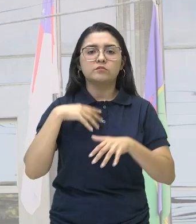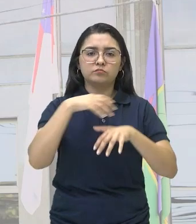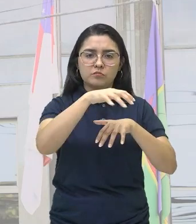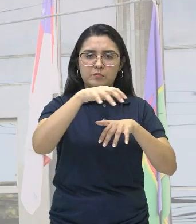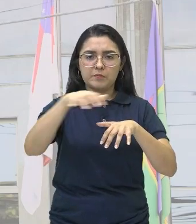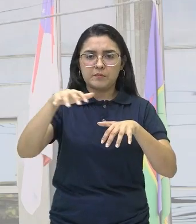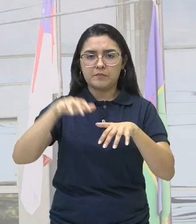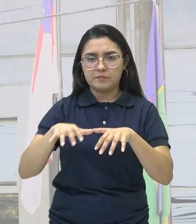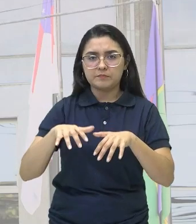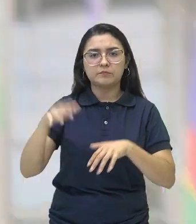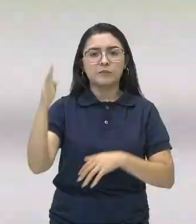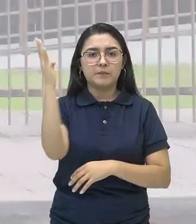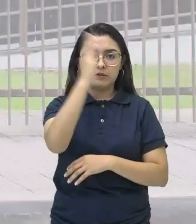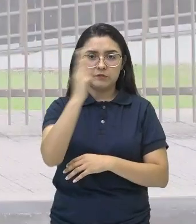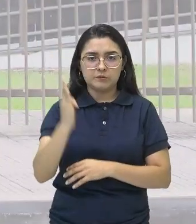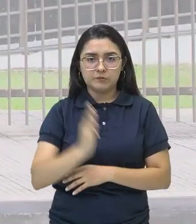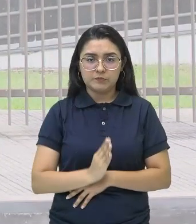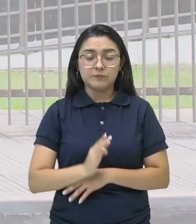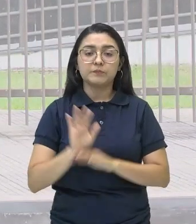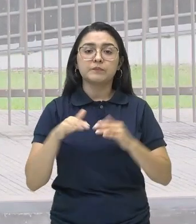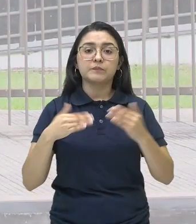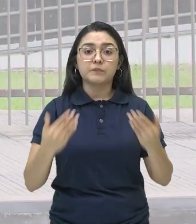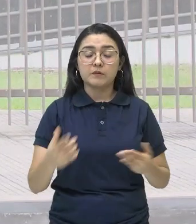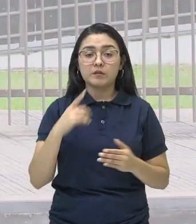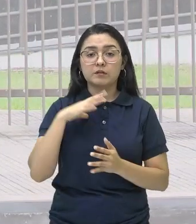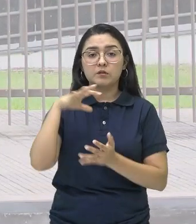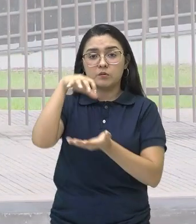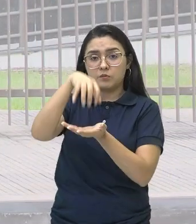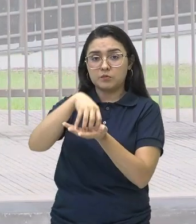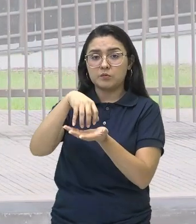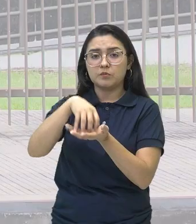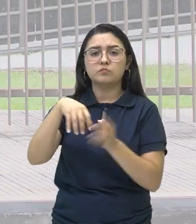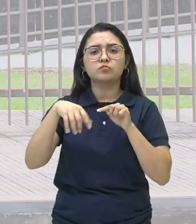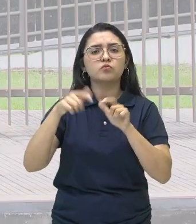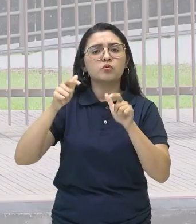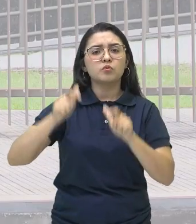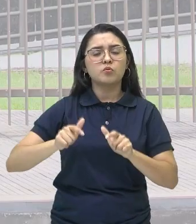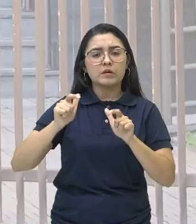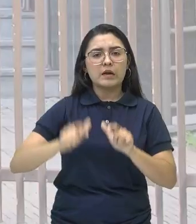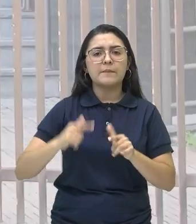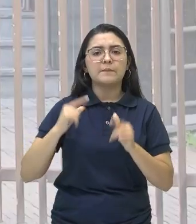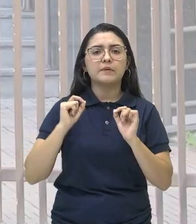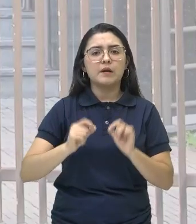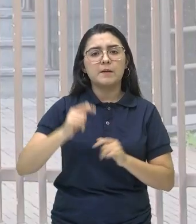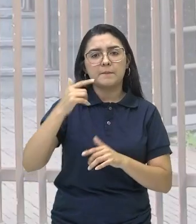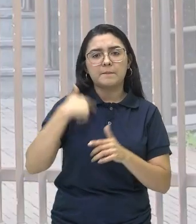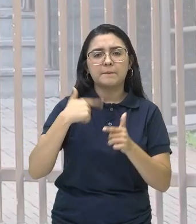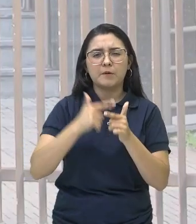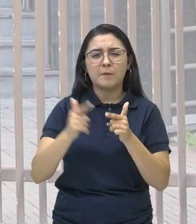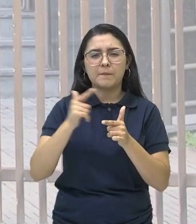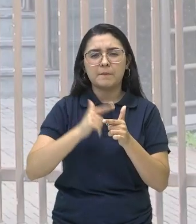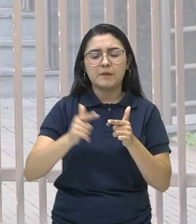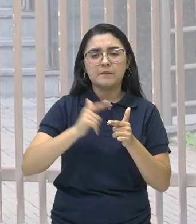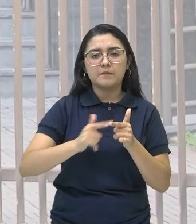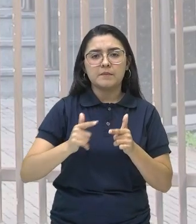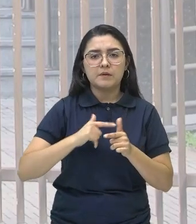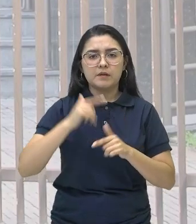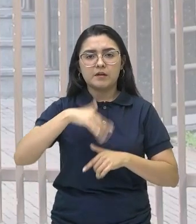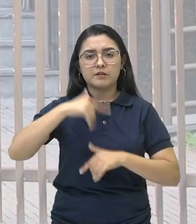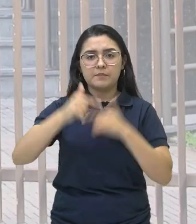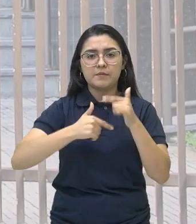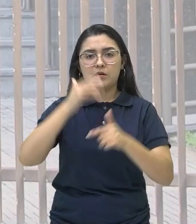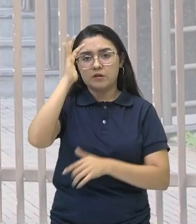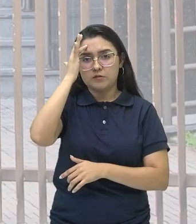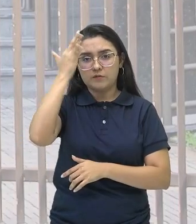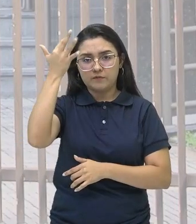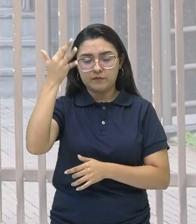o território brasileiro. Eles são palco para resolver pendengas trabalhistas.